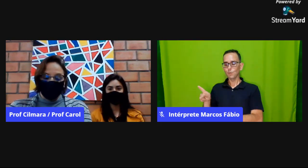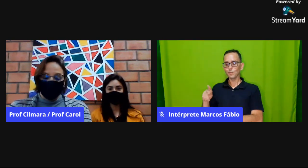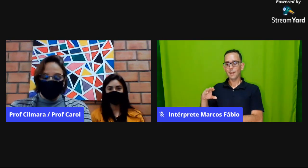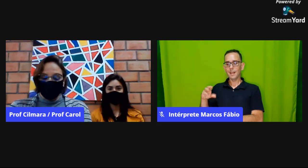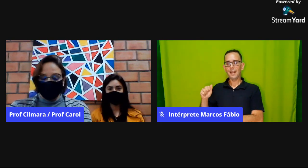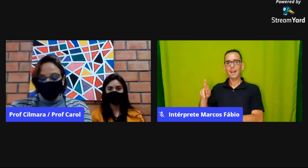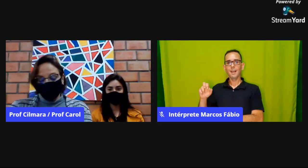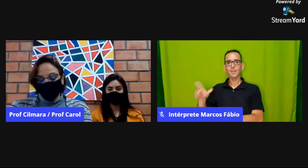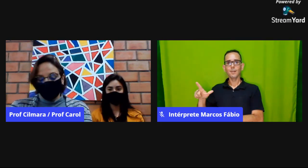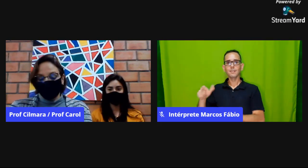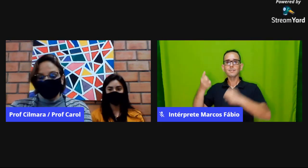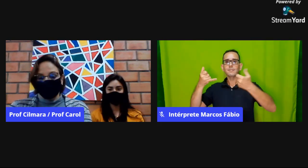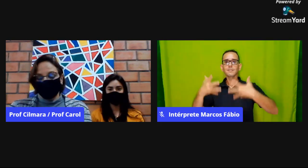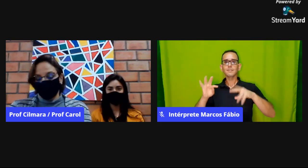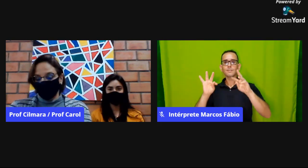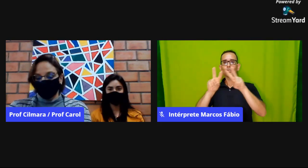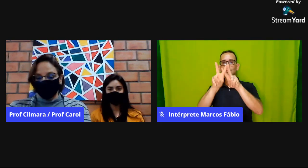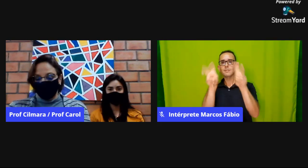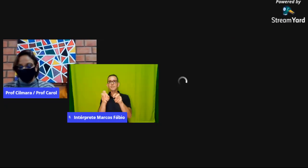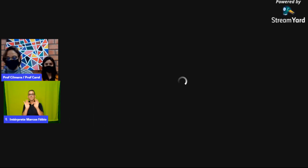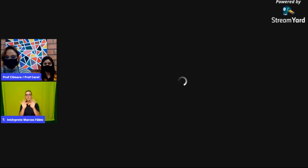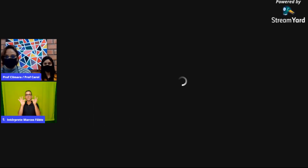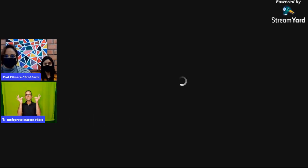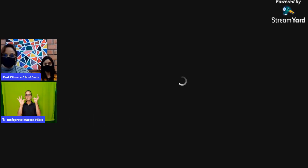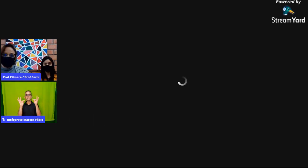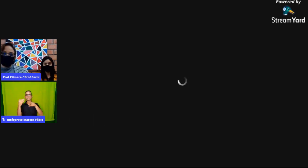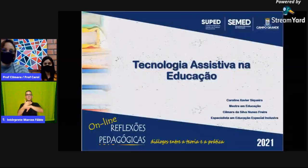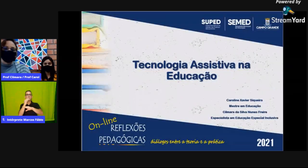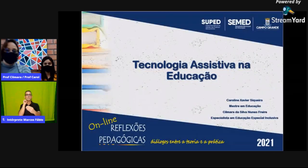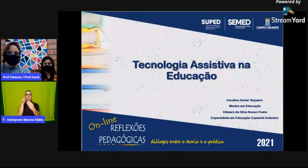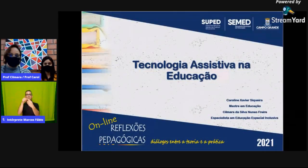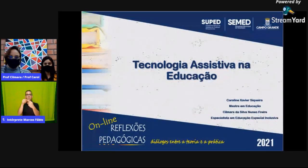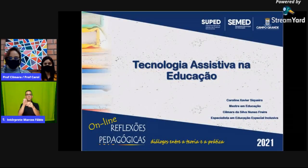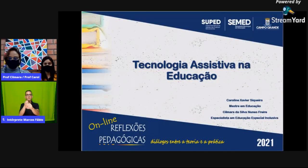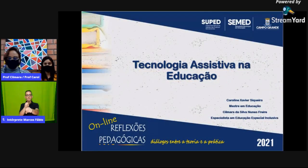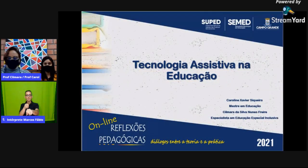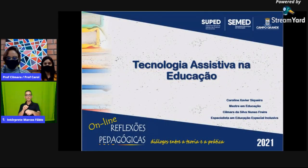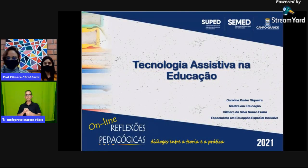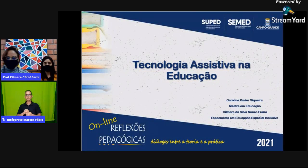falarmos um pouquinho sobre a tecnologia assistiva na educação.